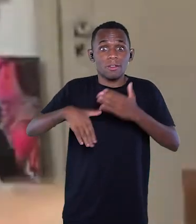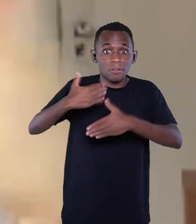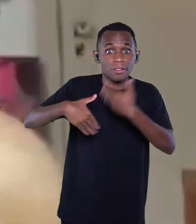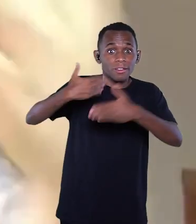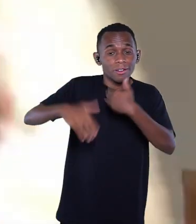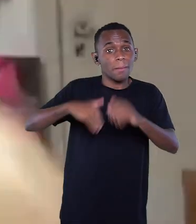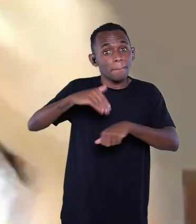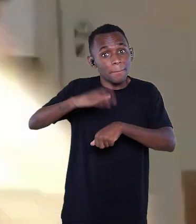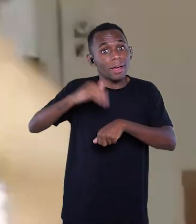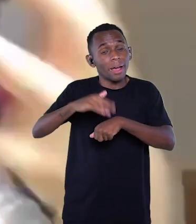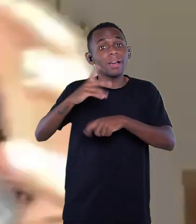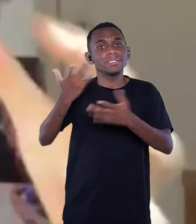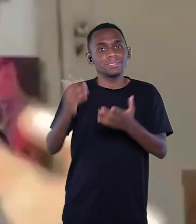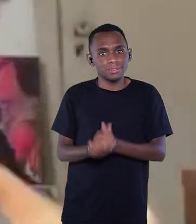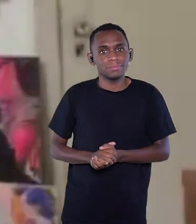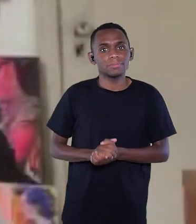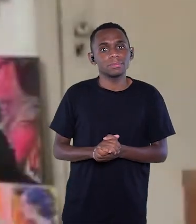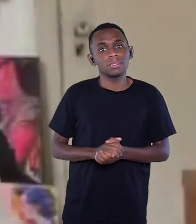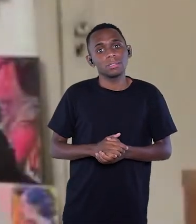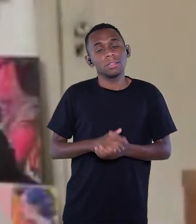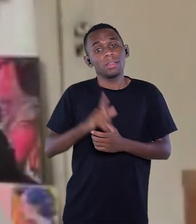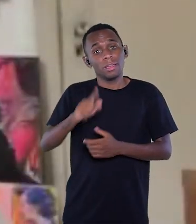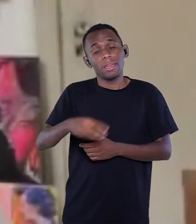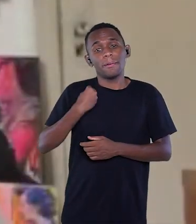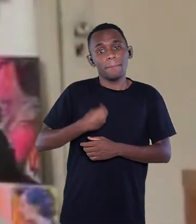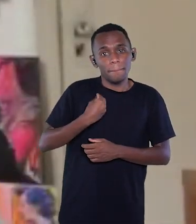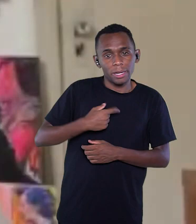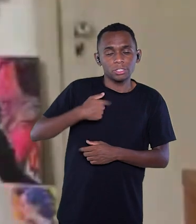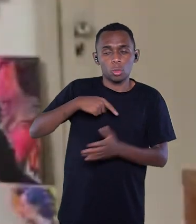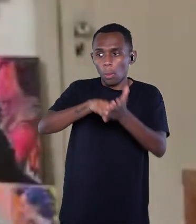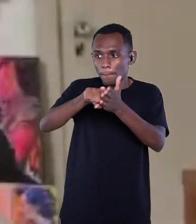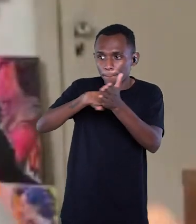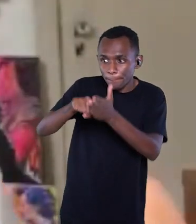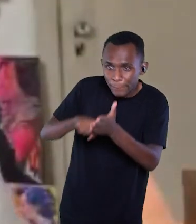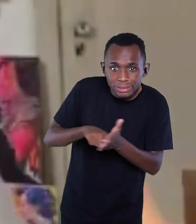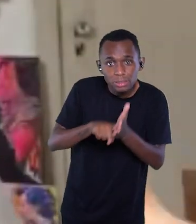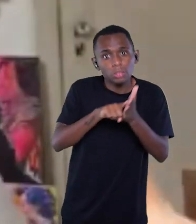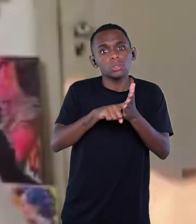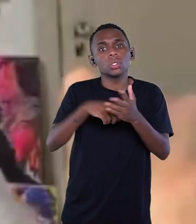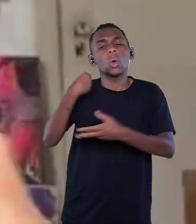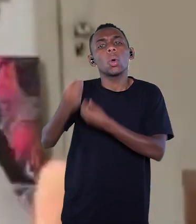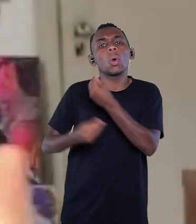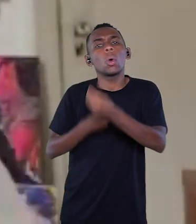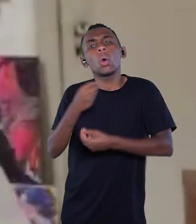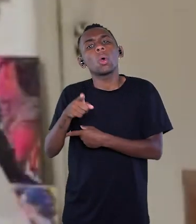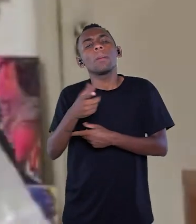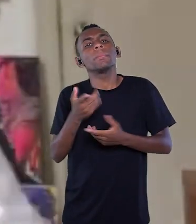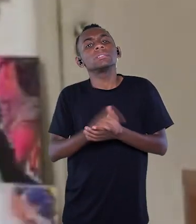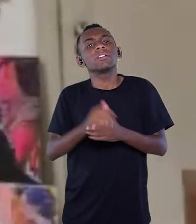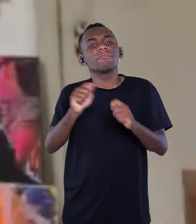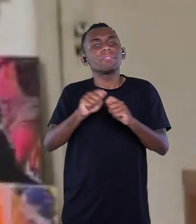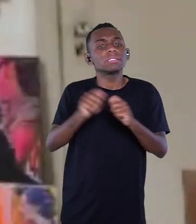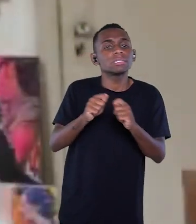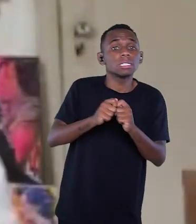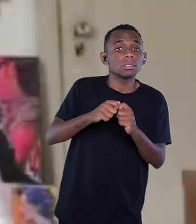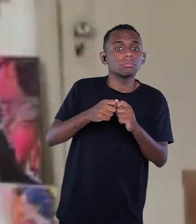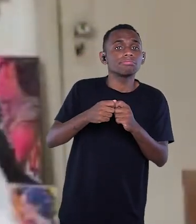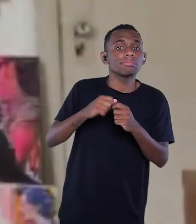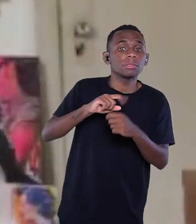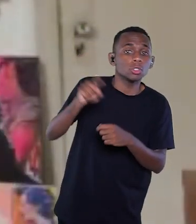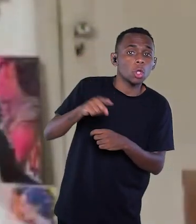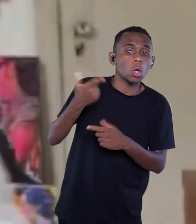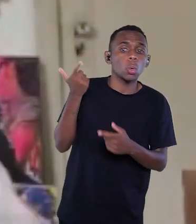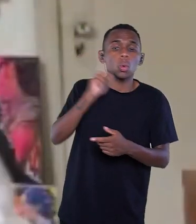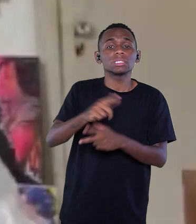isso aqui, ele vai aparecer para mim, isso faz parte do jeito que eu pesquiso também. A fulana olha só aqui o que essa pessoa está fazendo, vamos ver se a gente